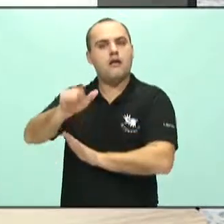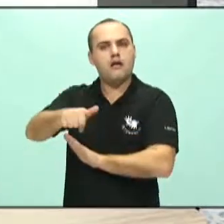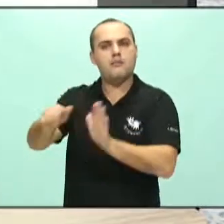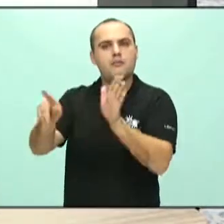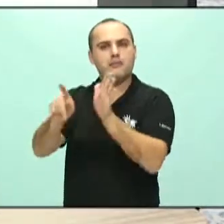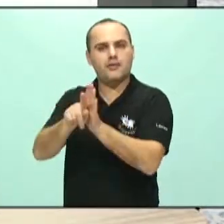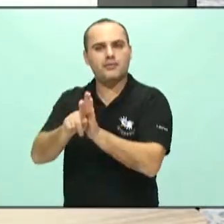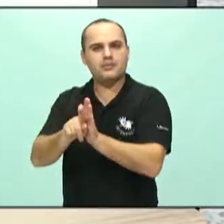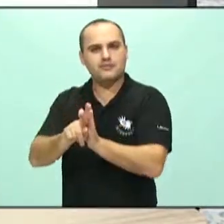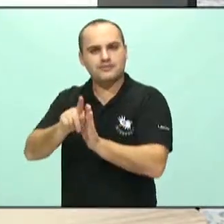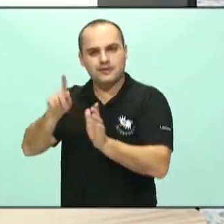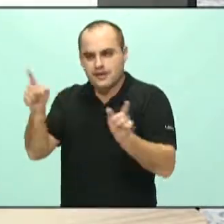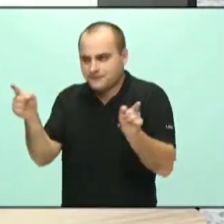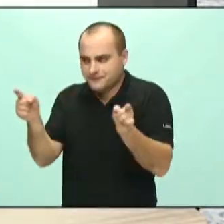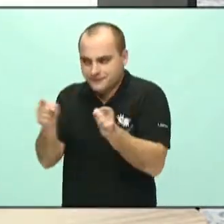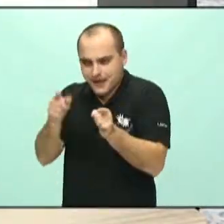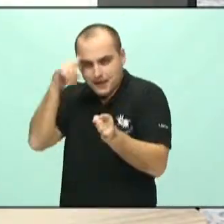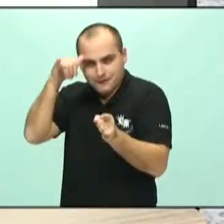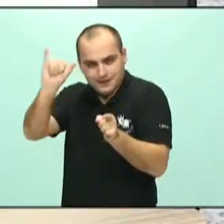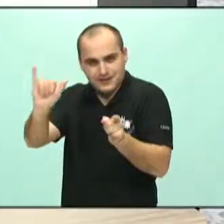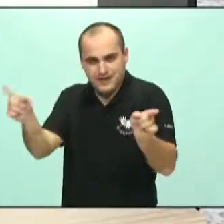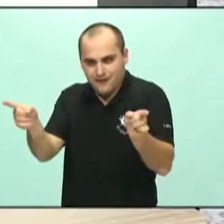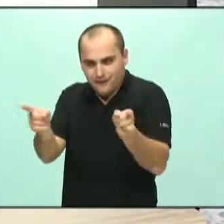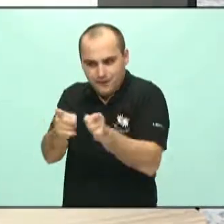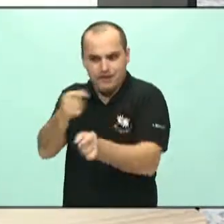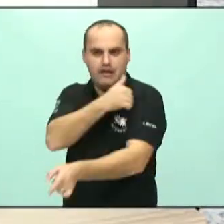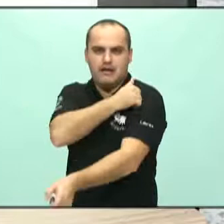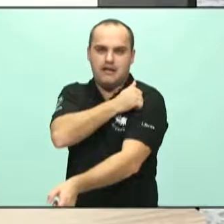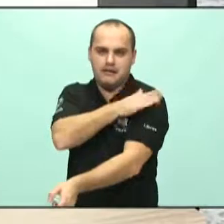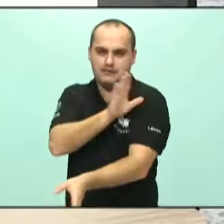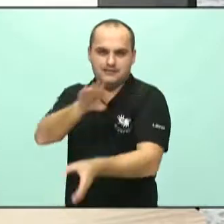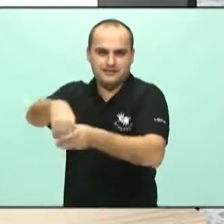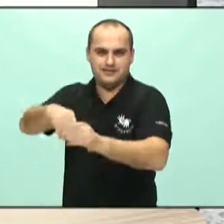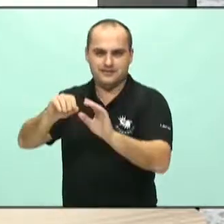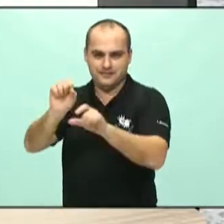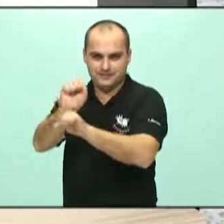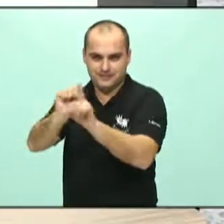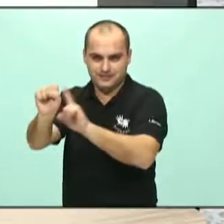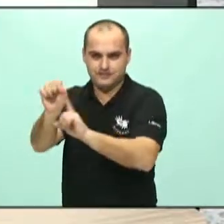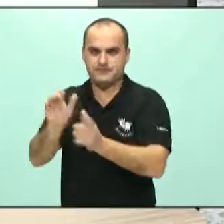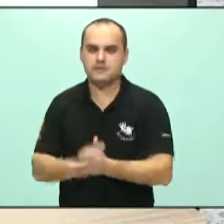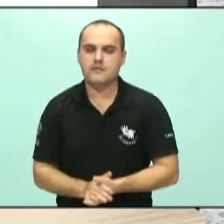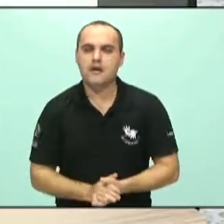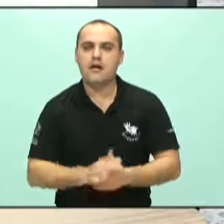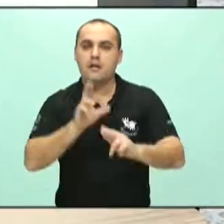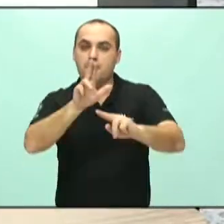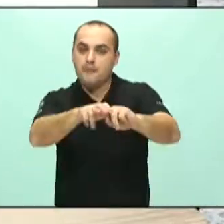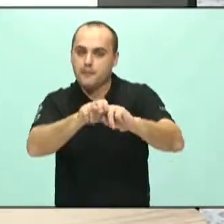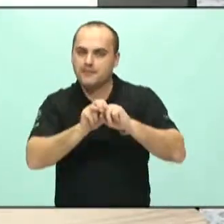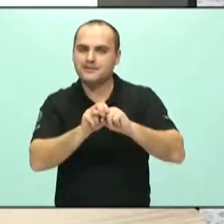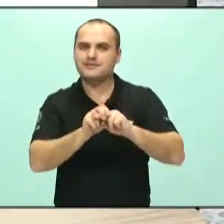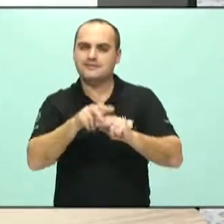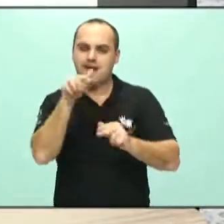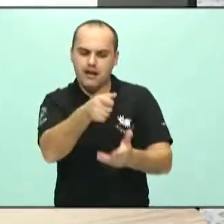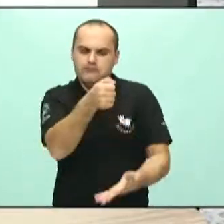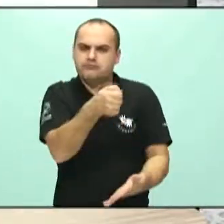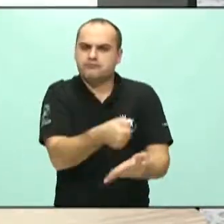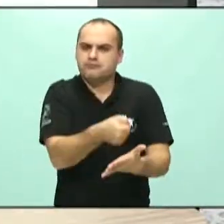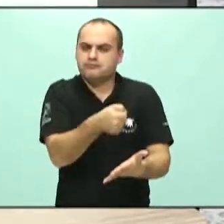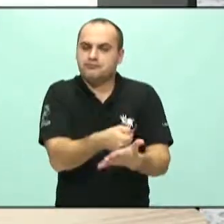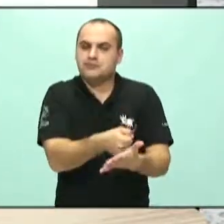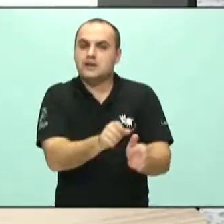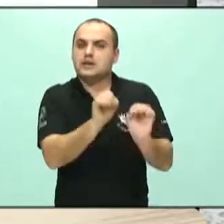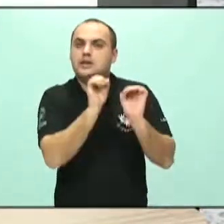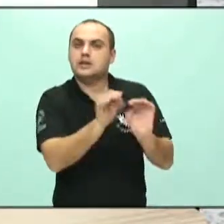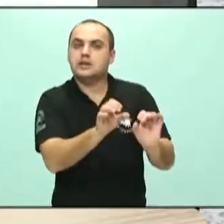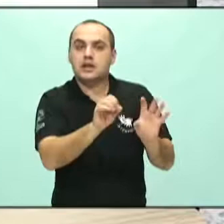desigualdades na nossa sociedade. E dessa forma, obriga o ensino da história e da cultura afro-brasileira nas escolas.